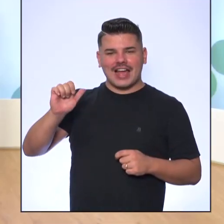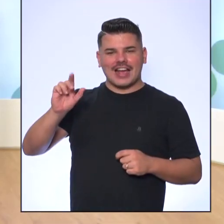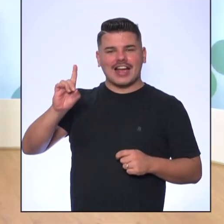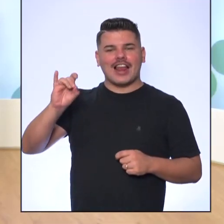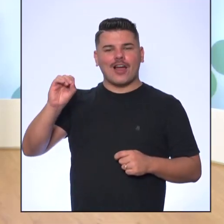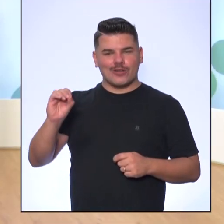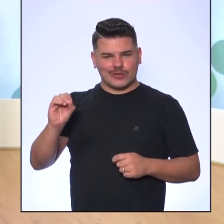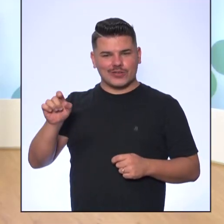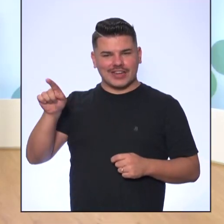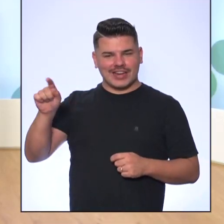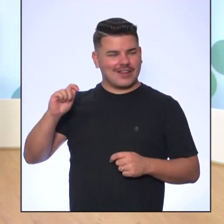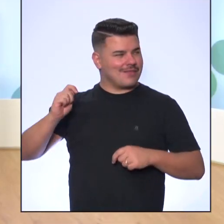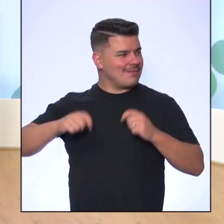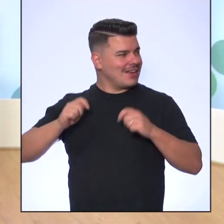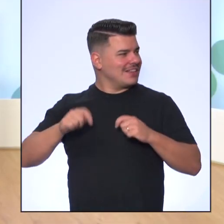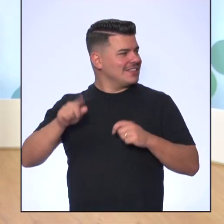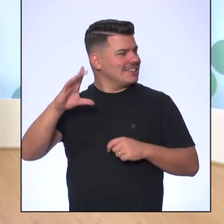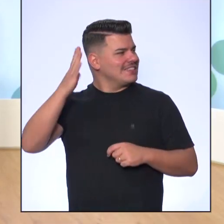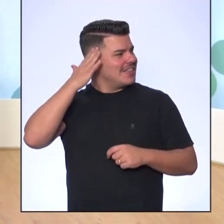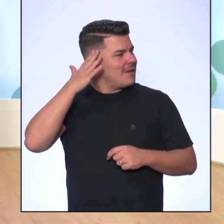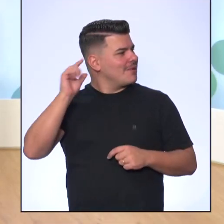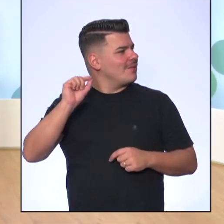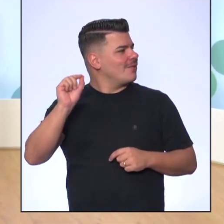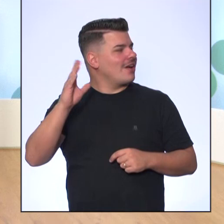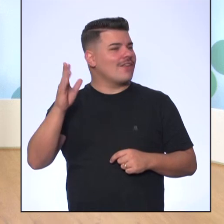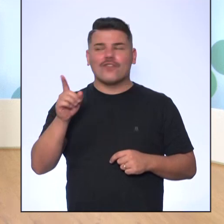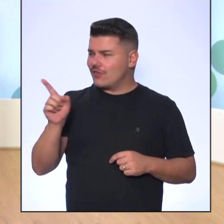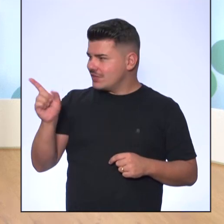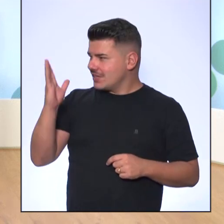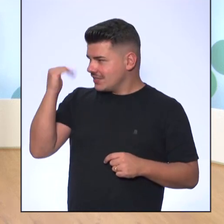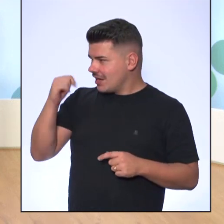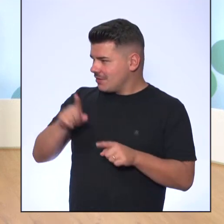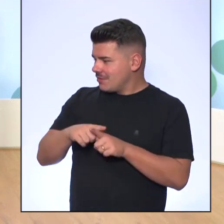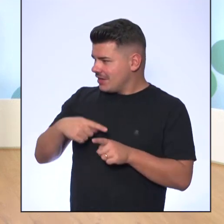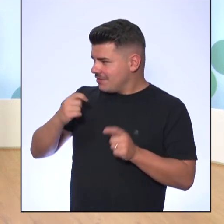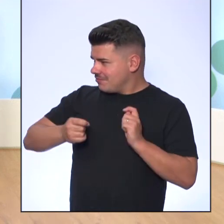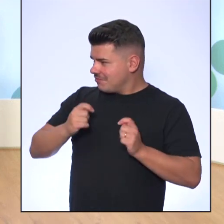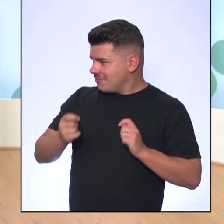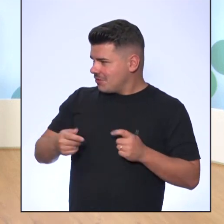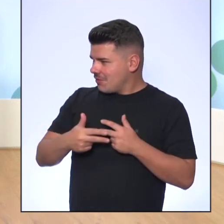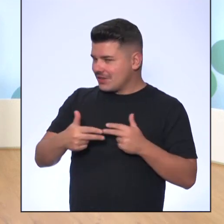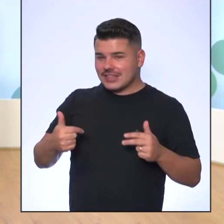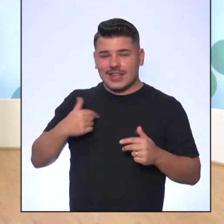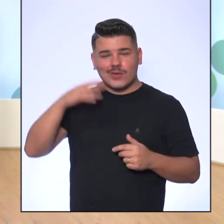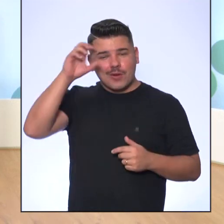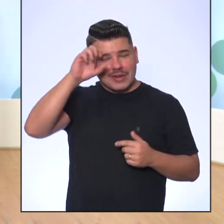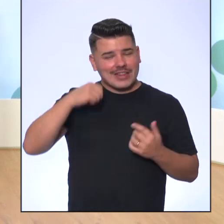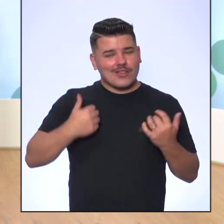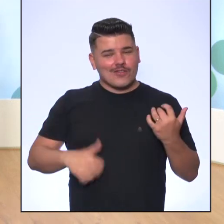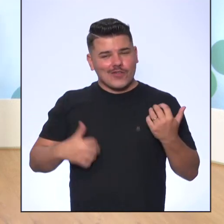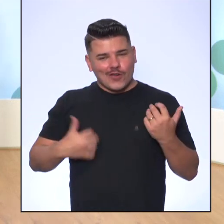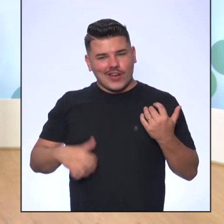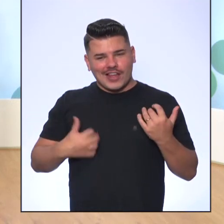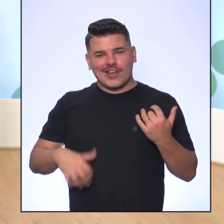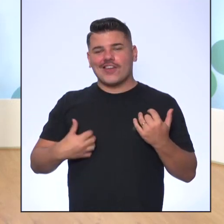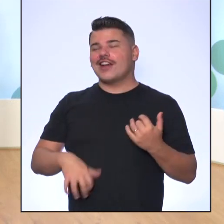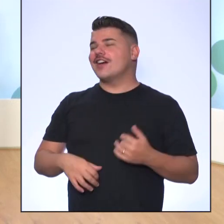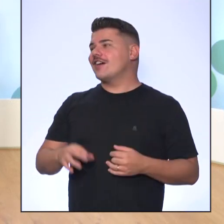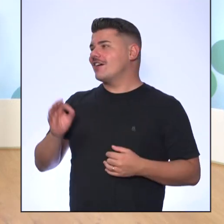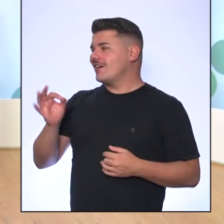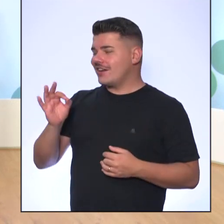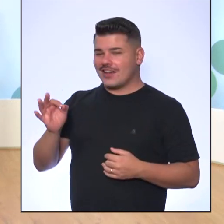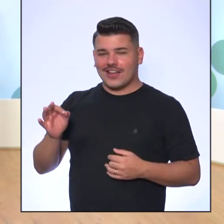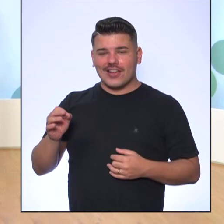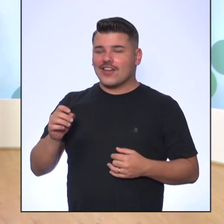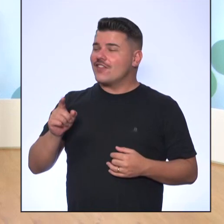que é dono de banda, mas você toca alguma coisa também, Seide? Eu tô tentando aprender a tocar um violão. Olha mas aí, olha, tá difícil.